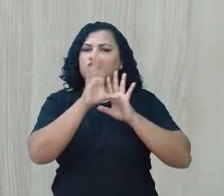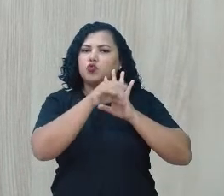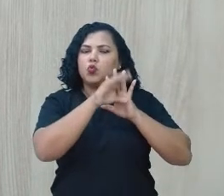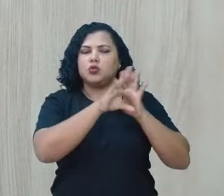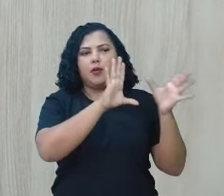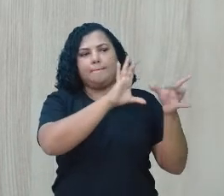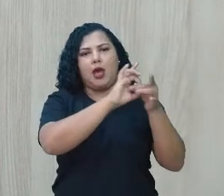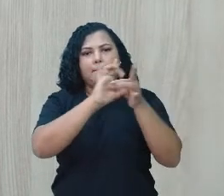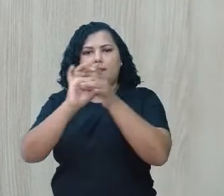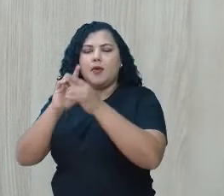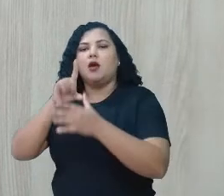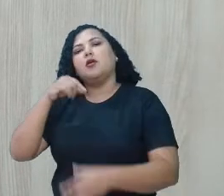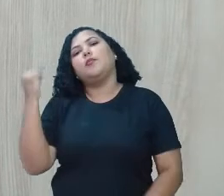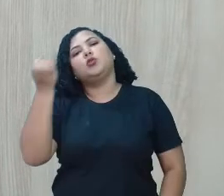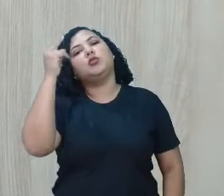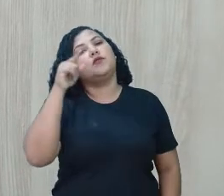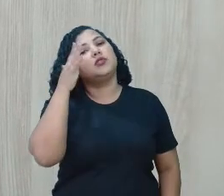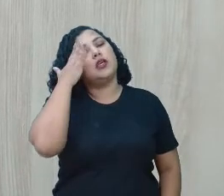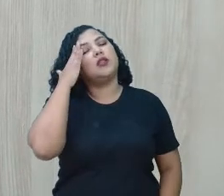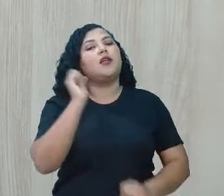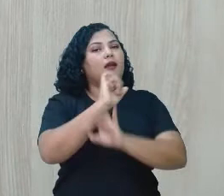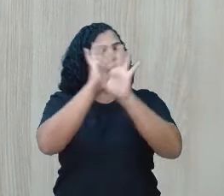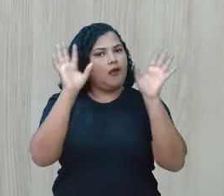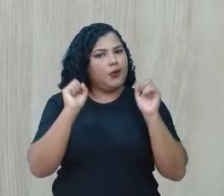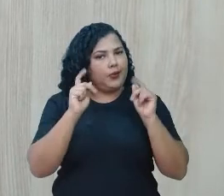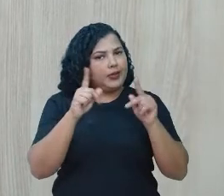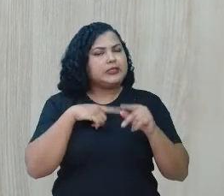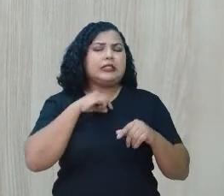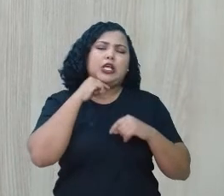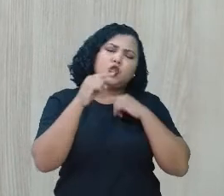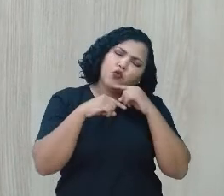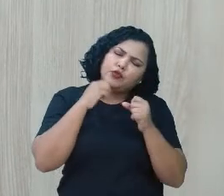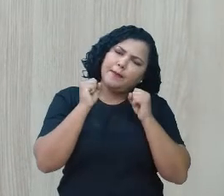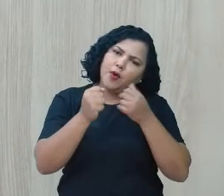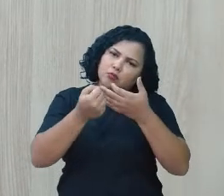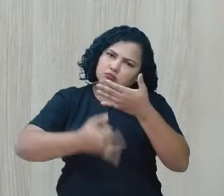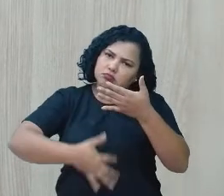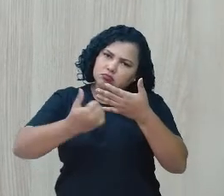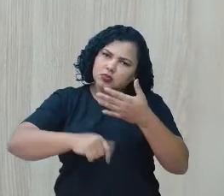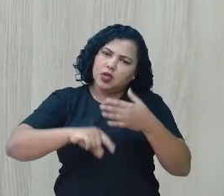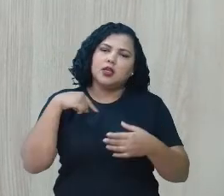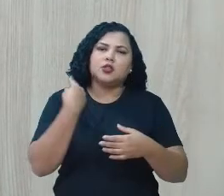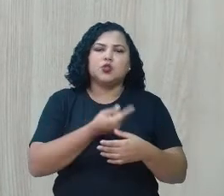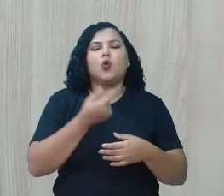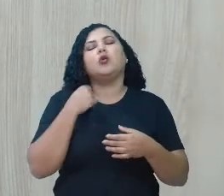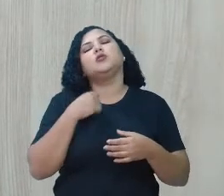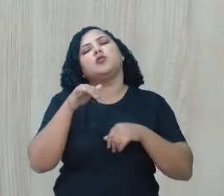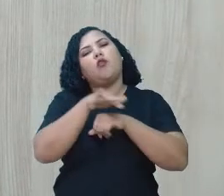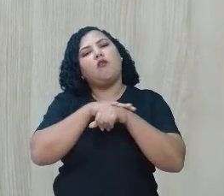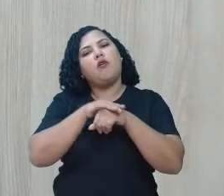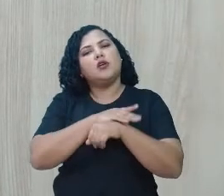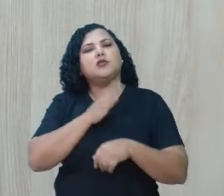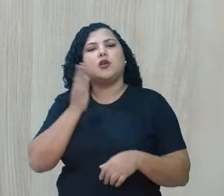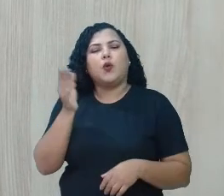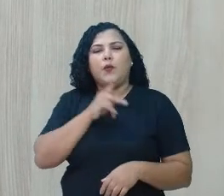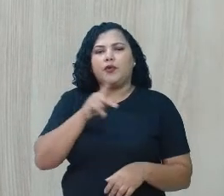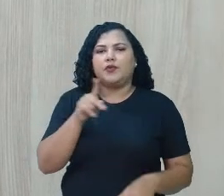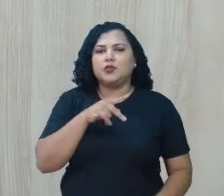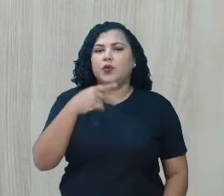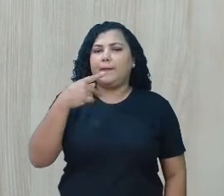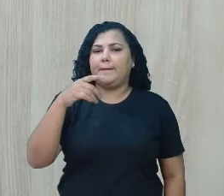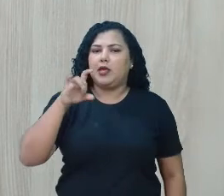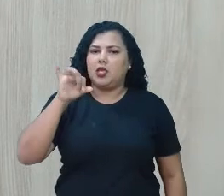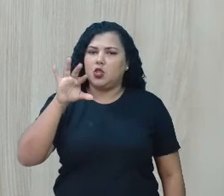É importante que você tenha essa compreensão, tá certo? Então, qualquer dúvida, escreve aqui para a gente, que a gente fala para o professor Pedro, para